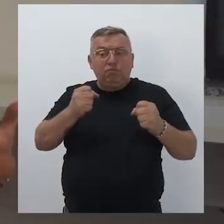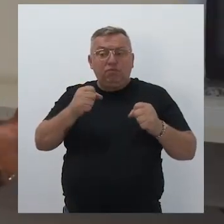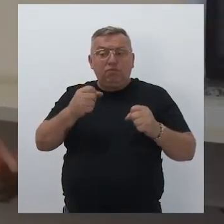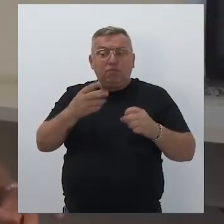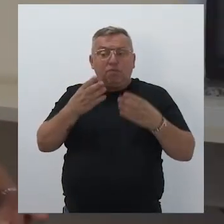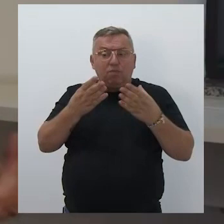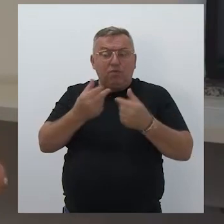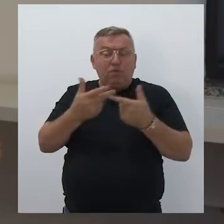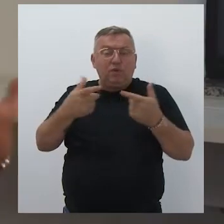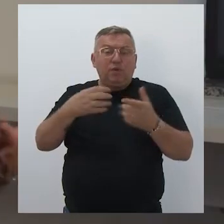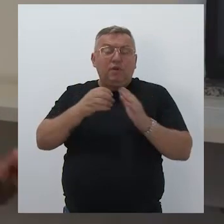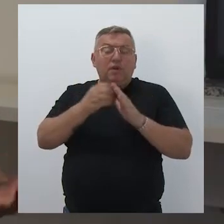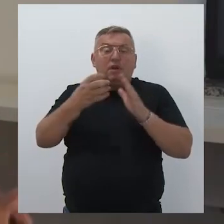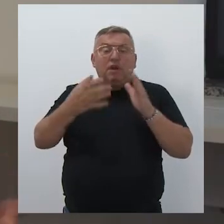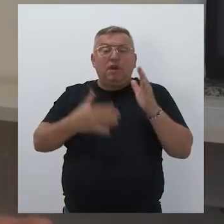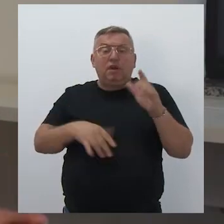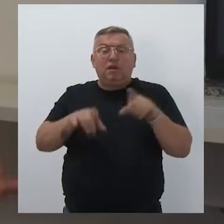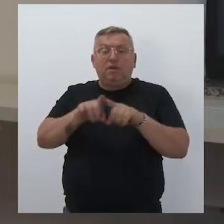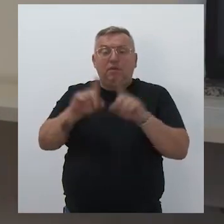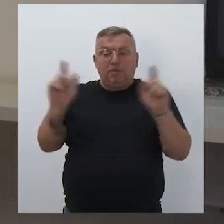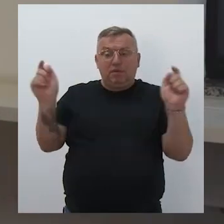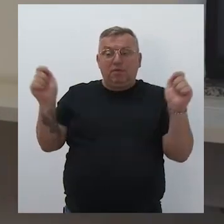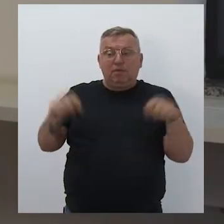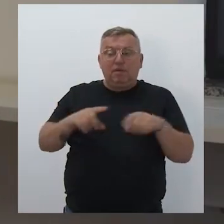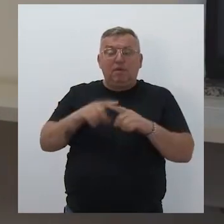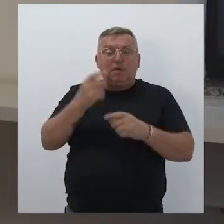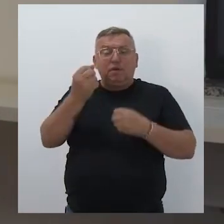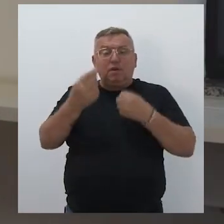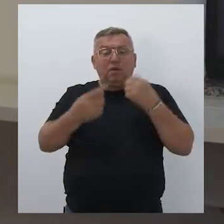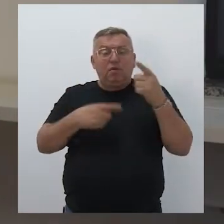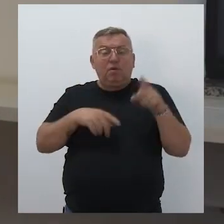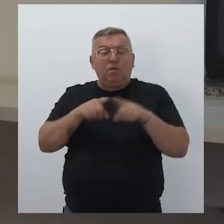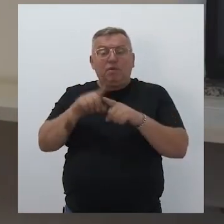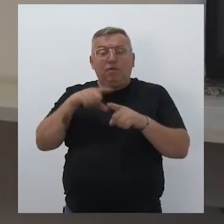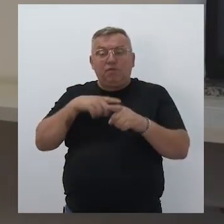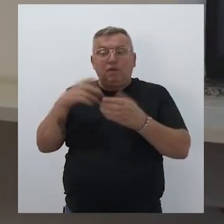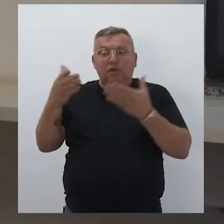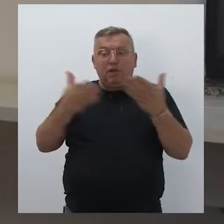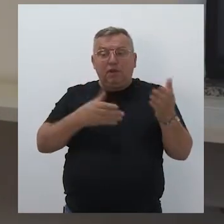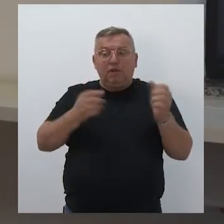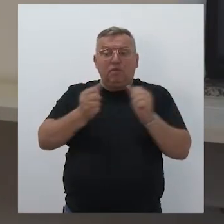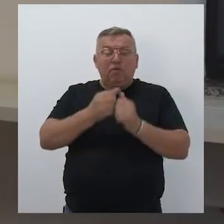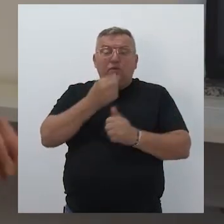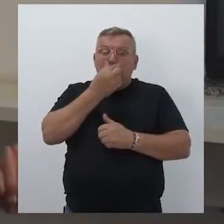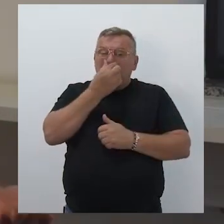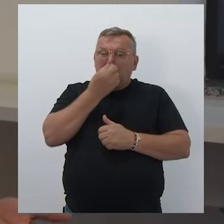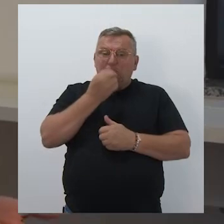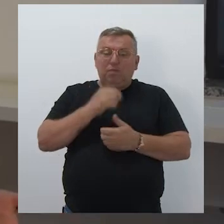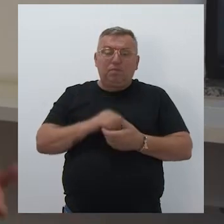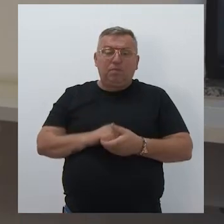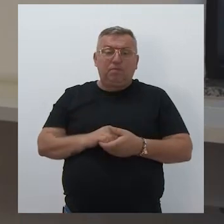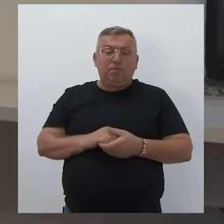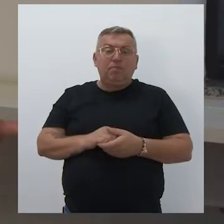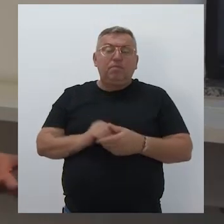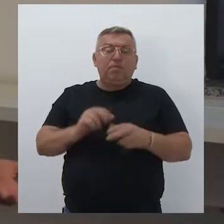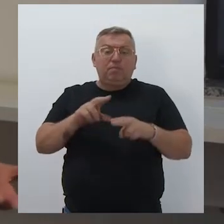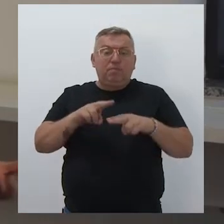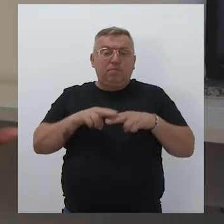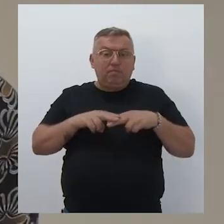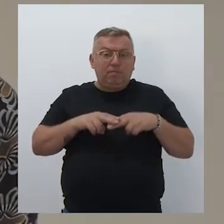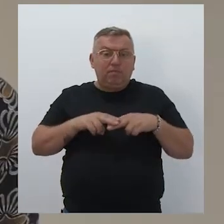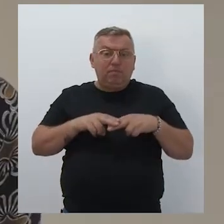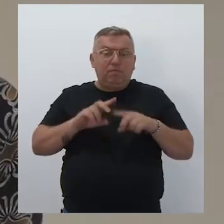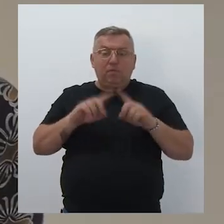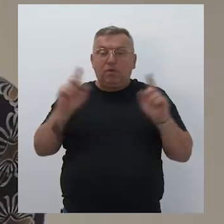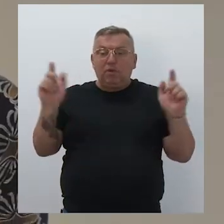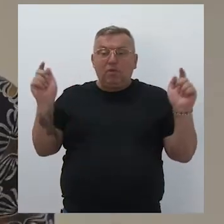dessas características, dessas capacidades que alguns deles até já trazem dentro de si. E, por isso mesmo, não são